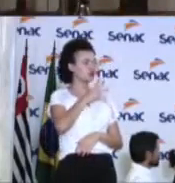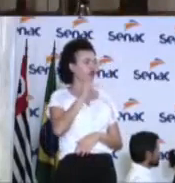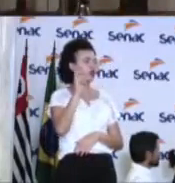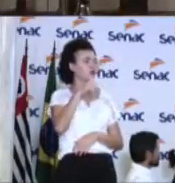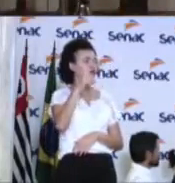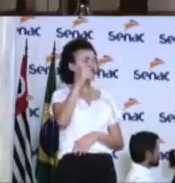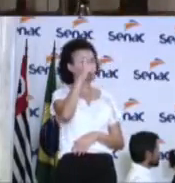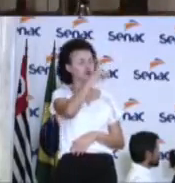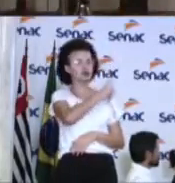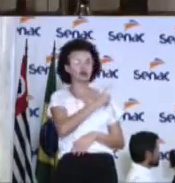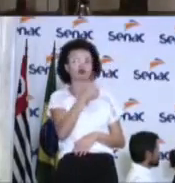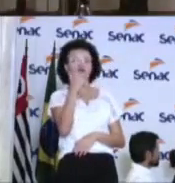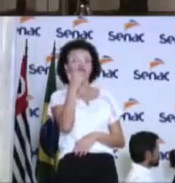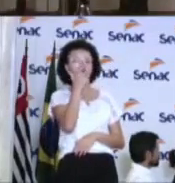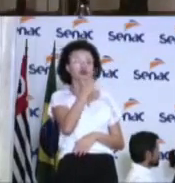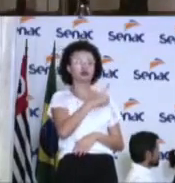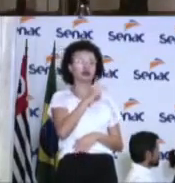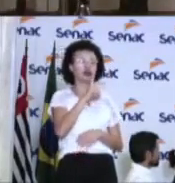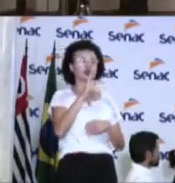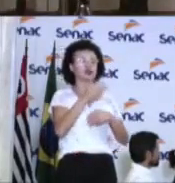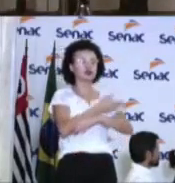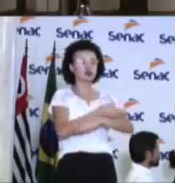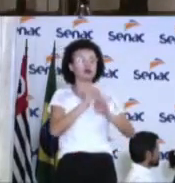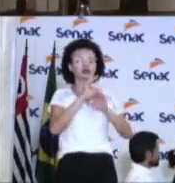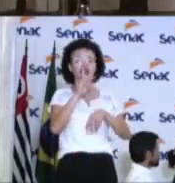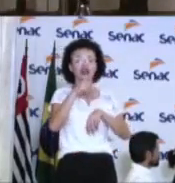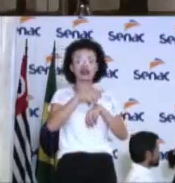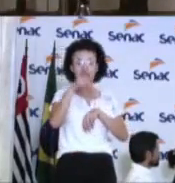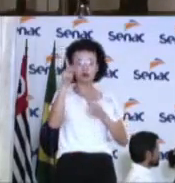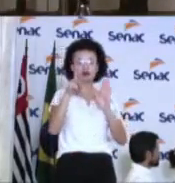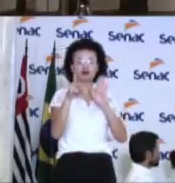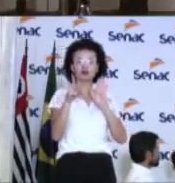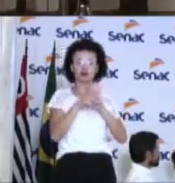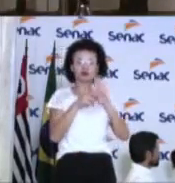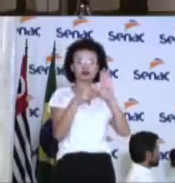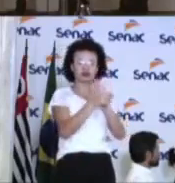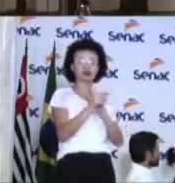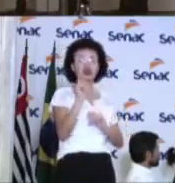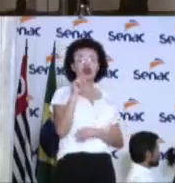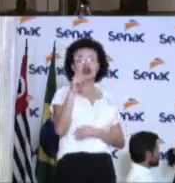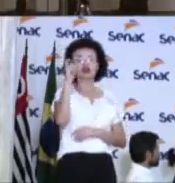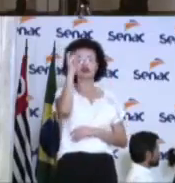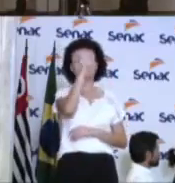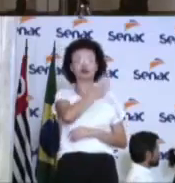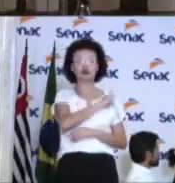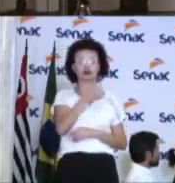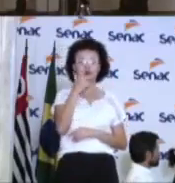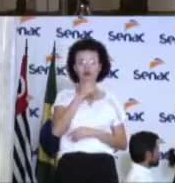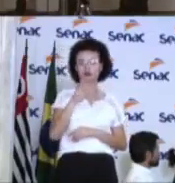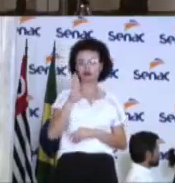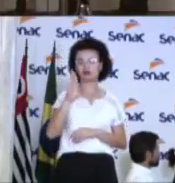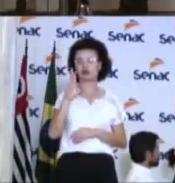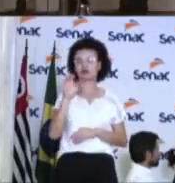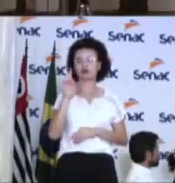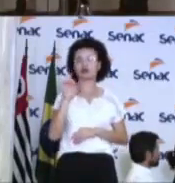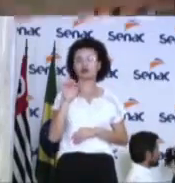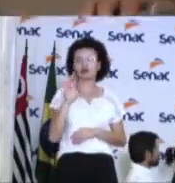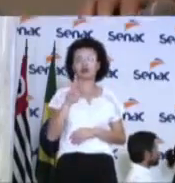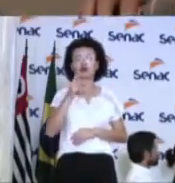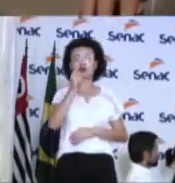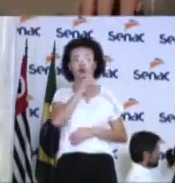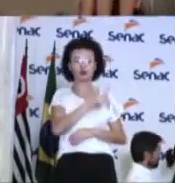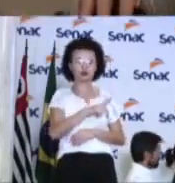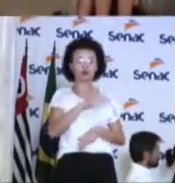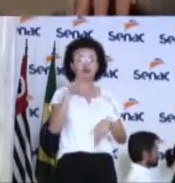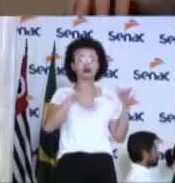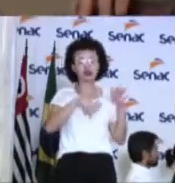raro ter, a gente sentiu muito isso na pós aqui do Senac também, de Branded Content. Muito raro ter case de Branded Content com humor, apesar